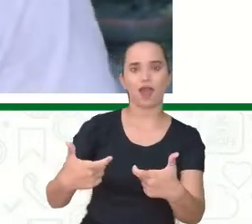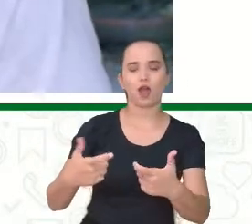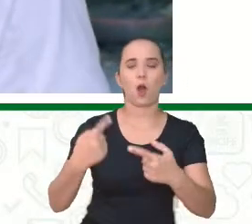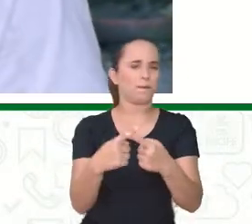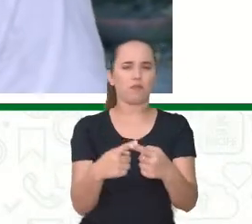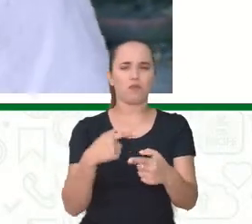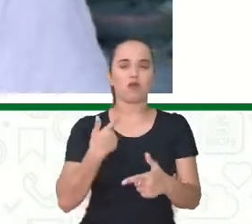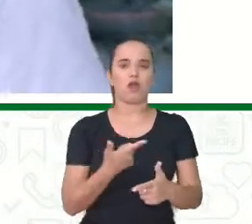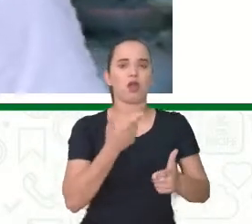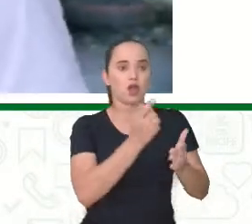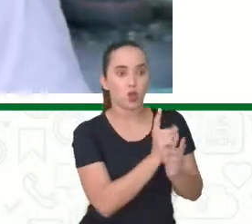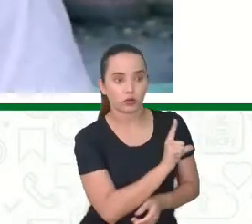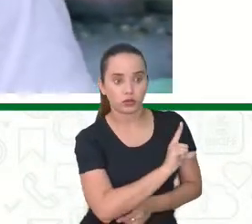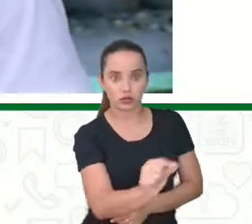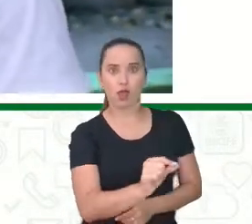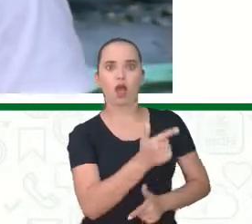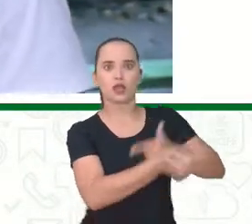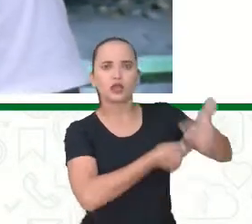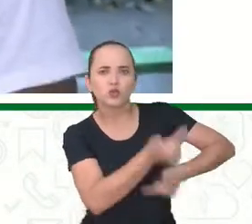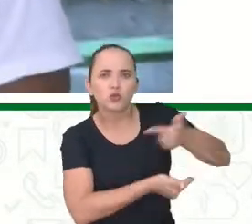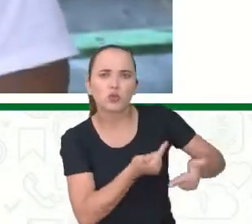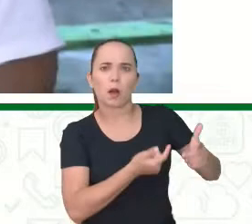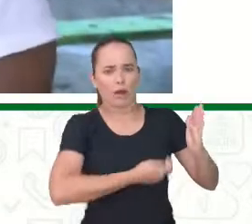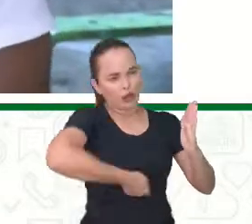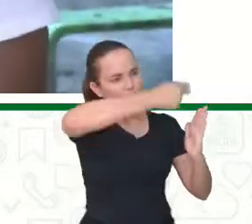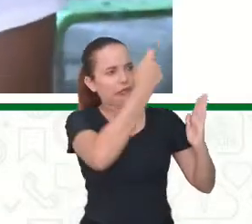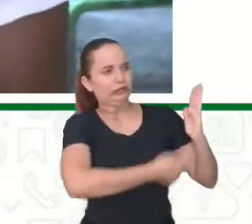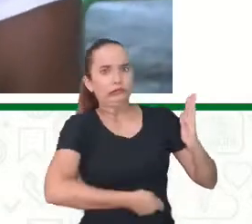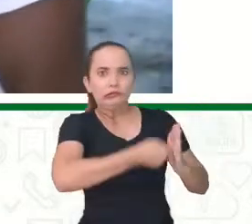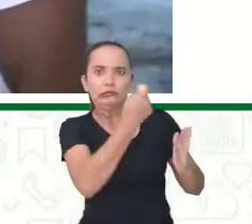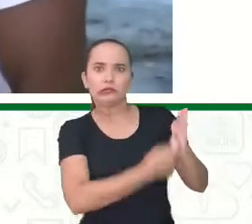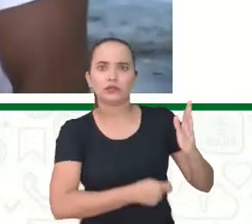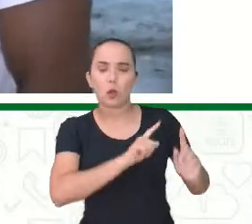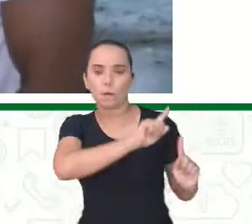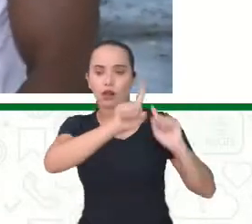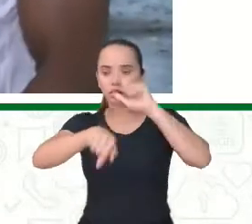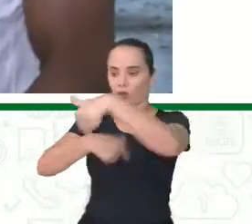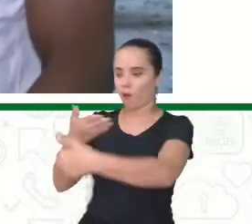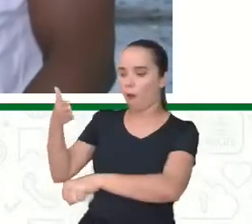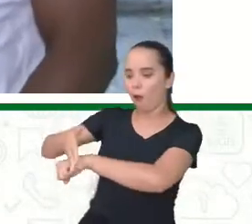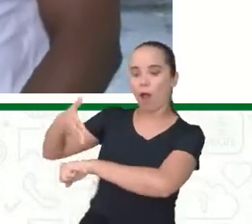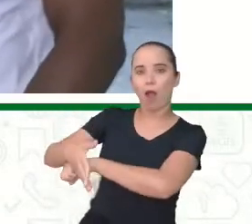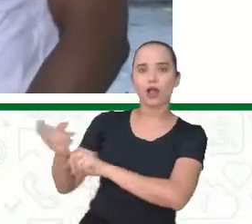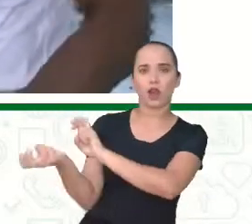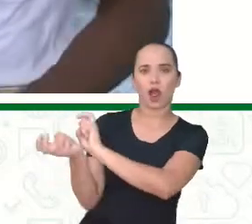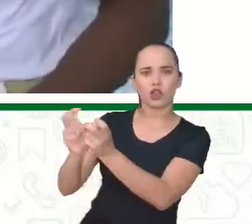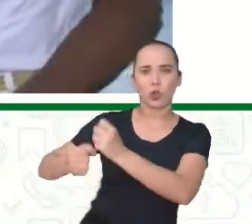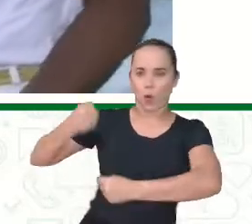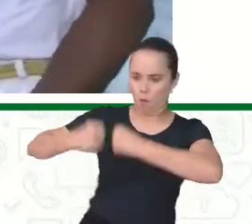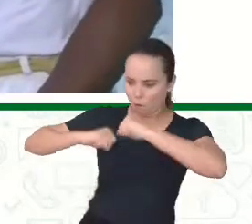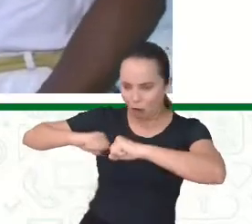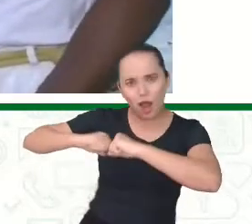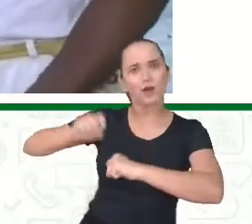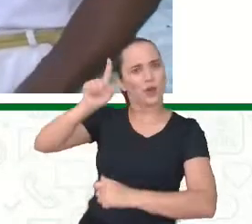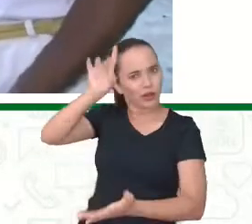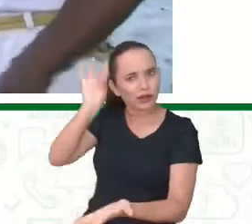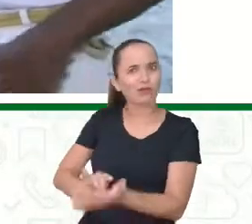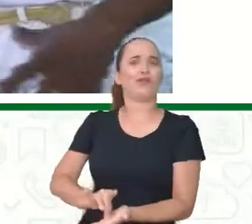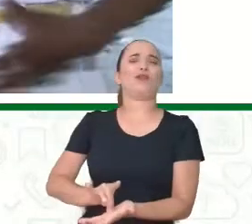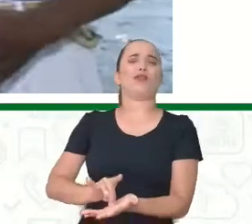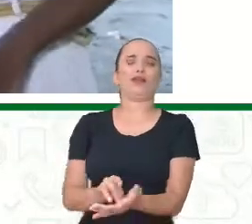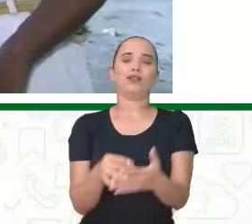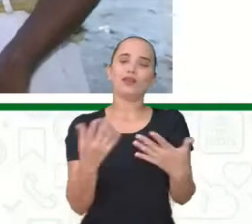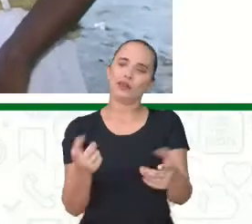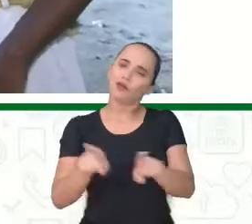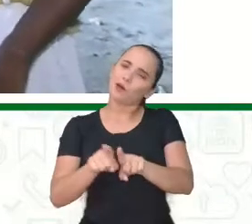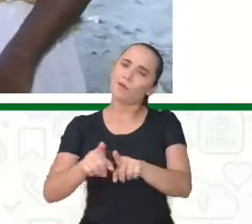para vencer uma luta que é a luta pela liberdade, que é com a capoeira, né? E na época eu fazia musculação